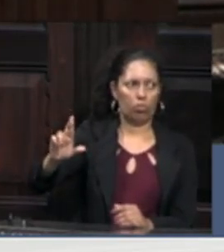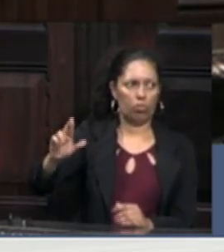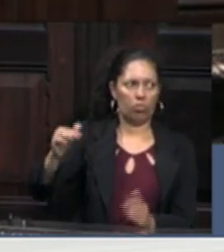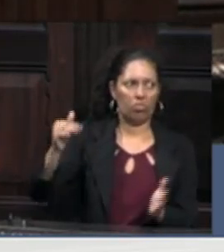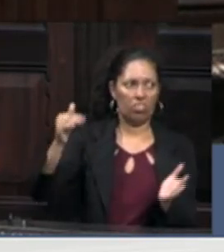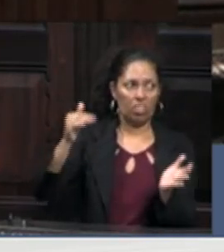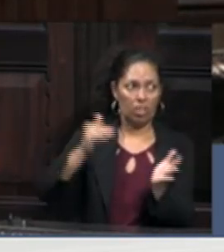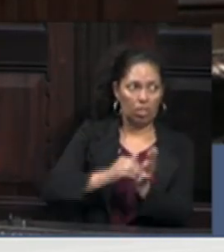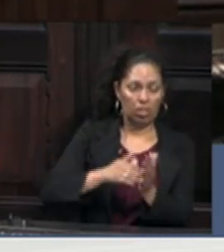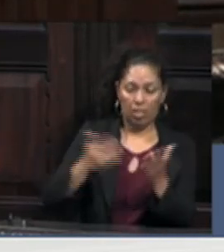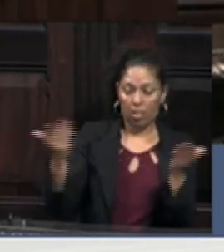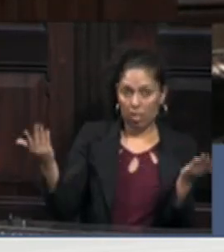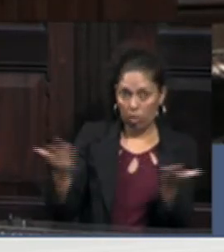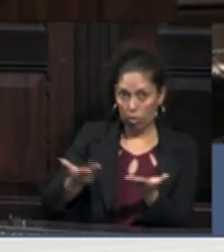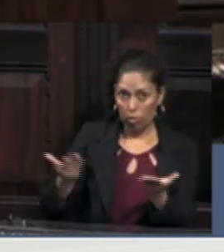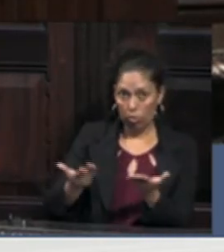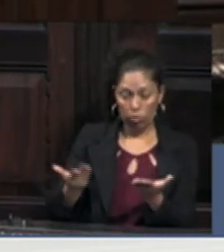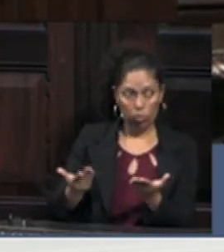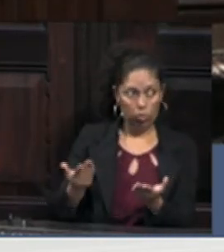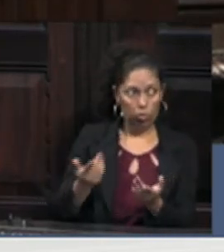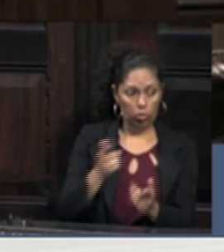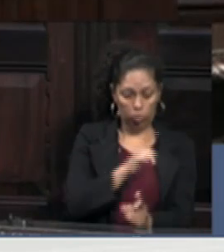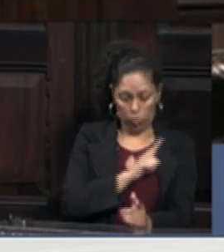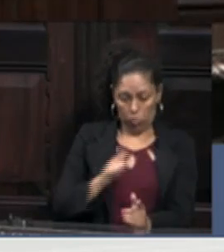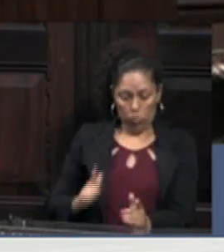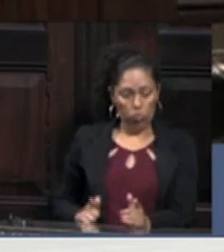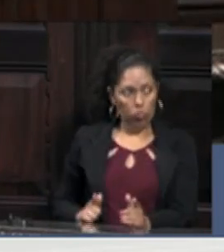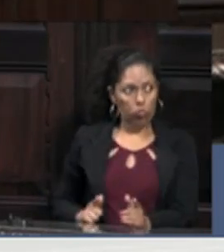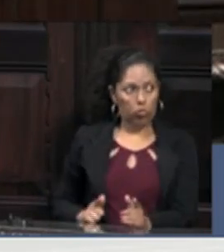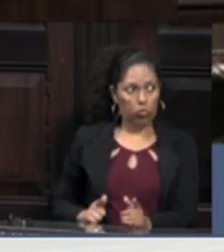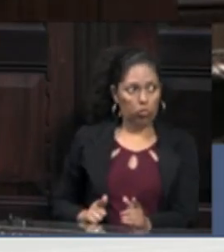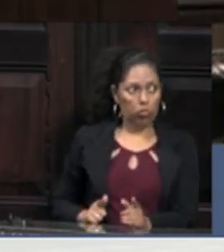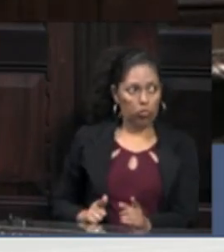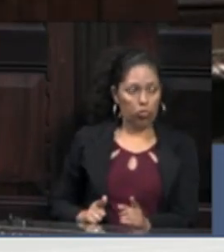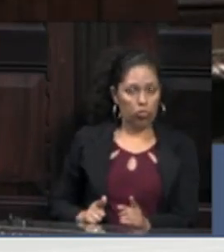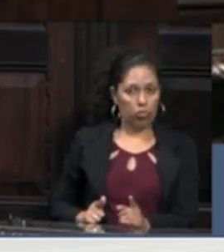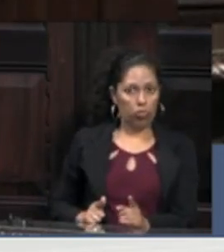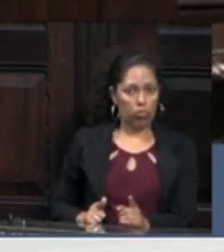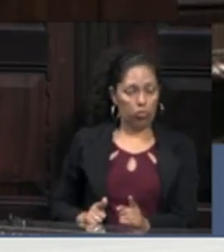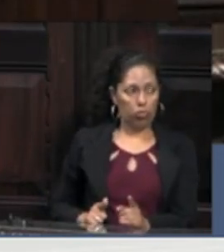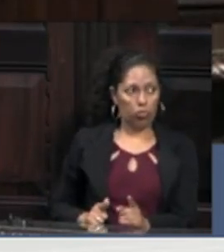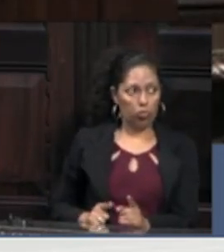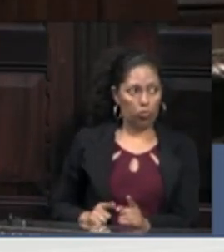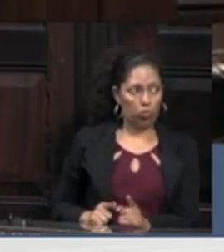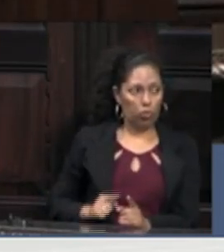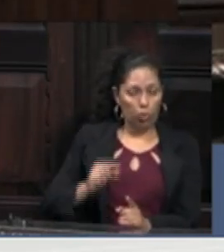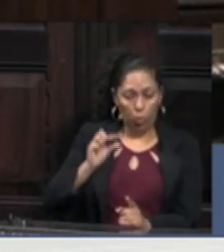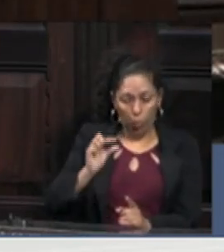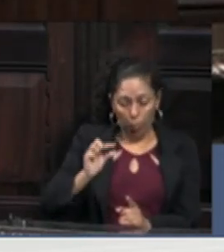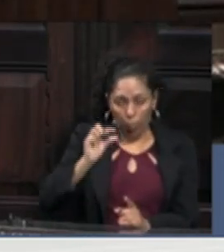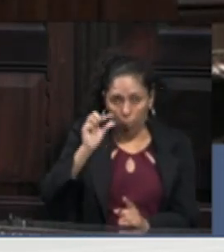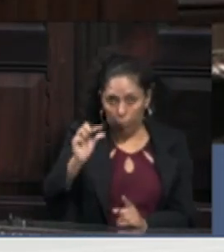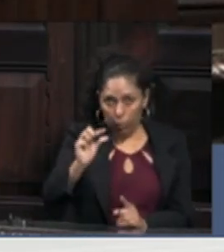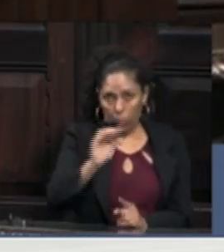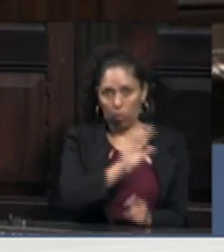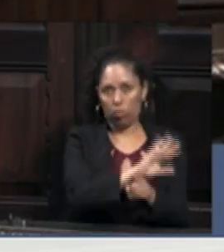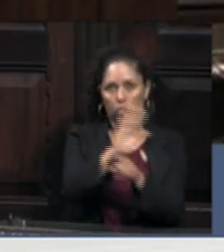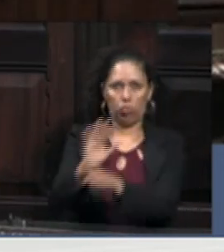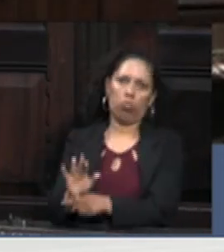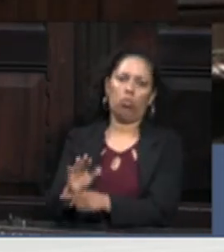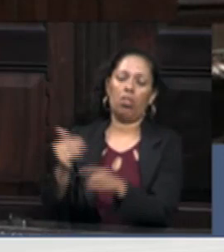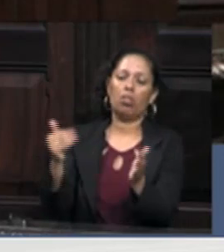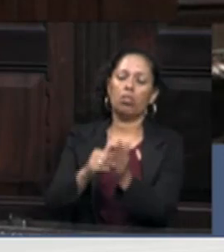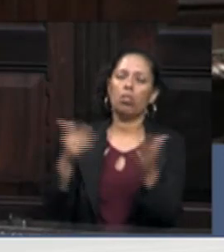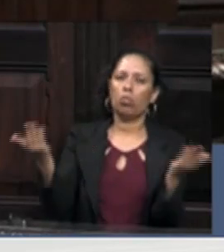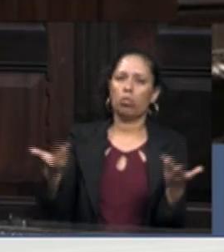agora, o governo não executou nem um quarto sequer do valor previsto.